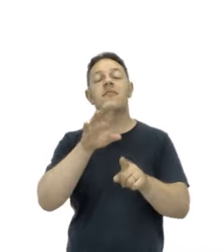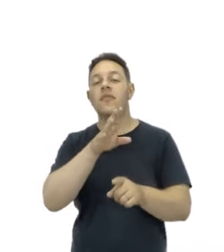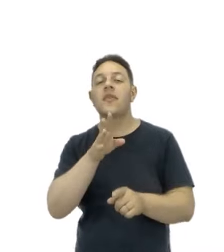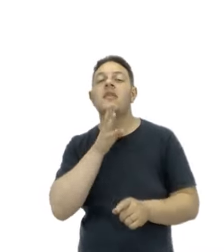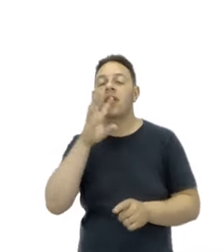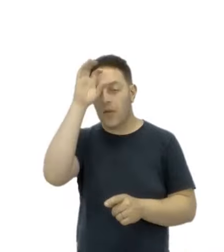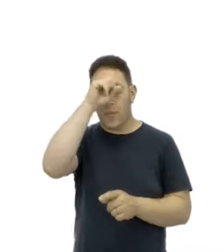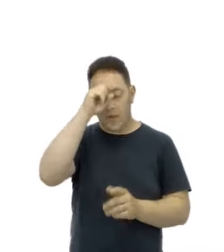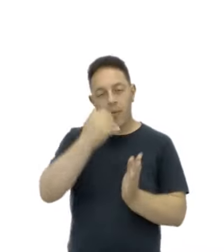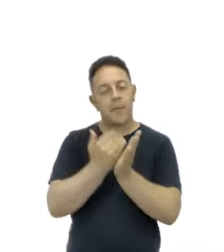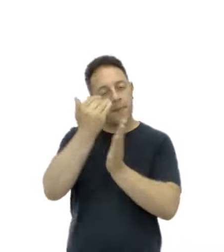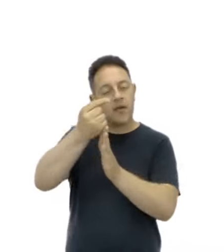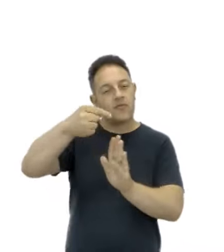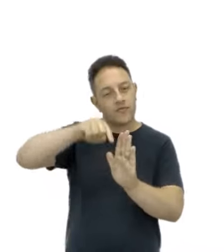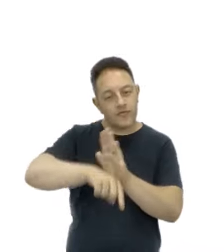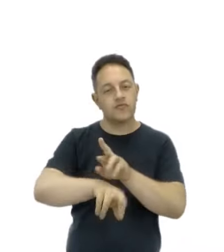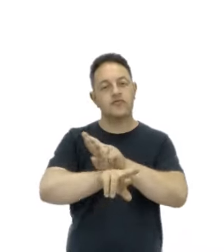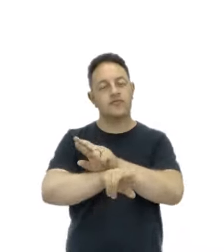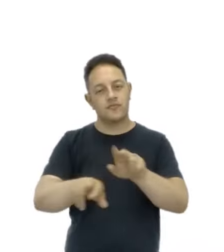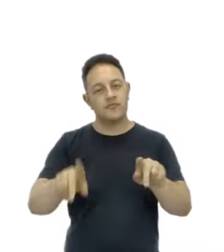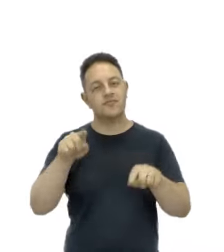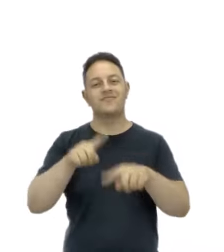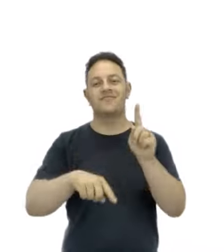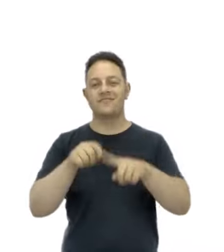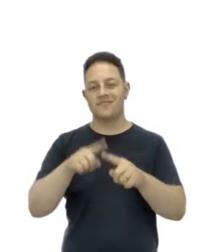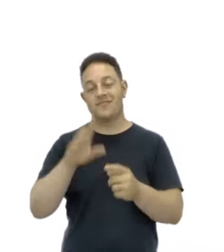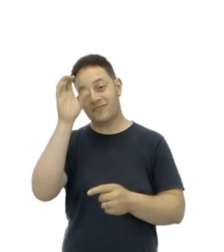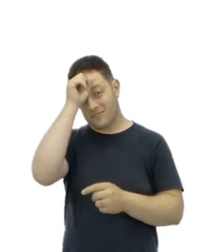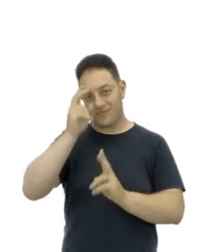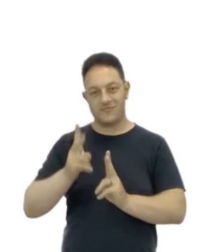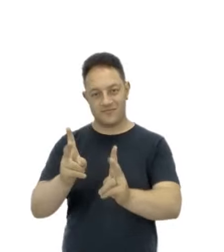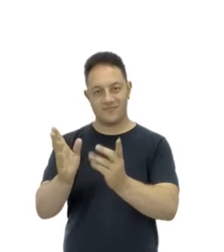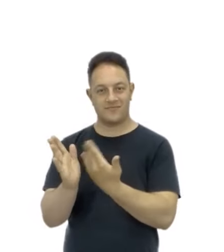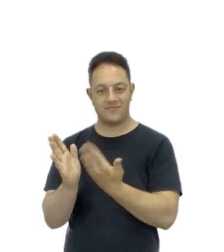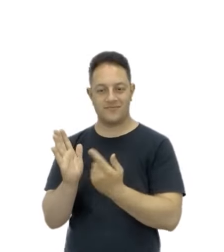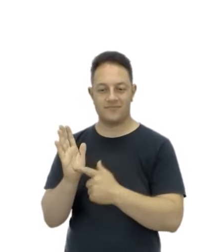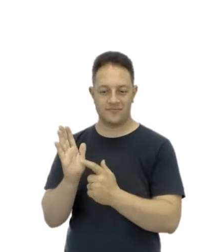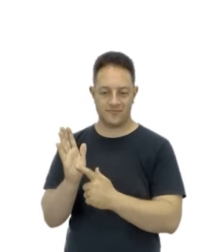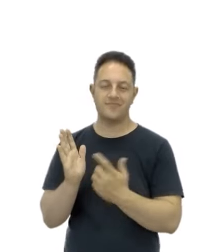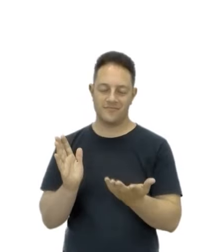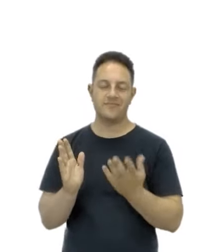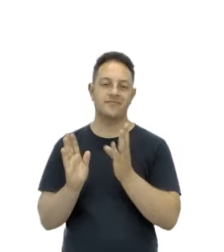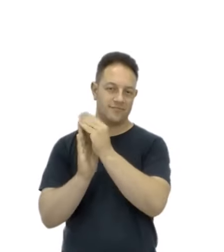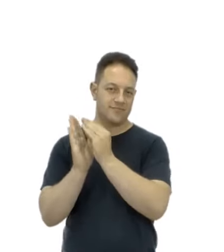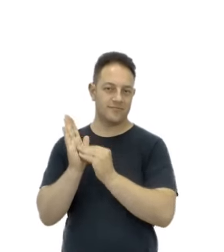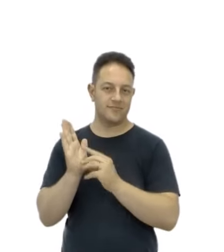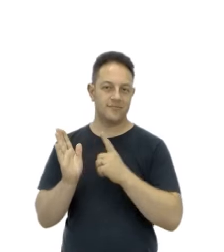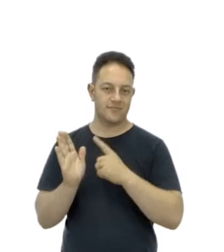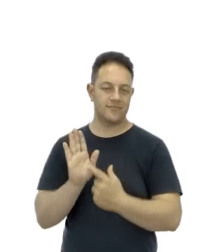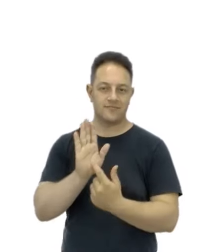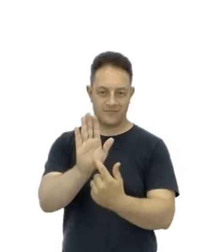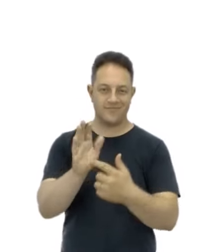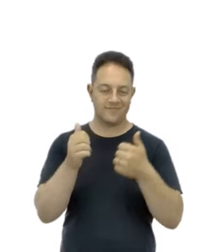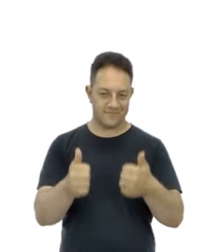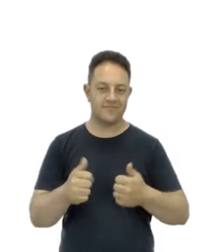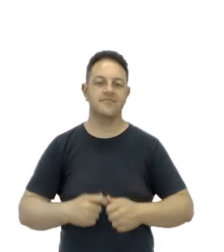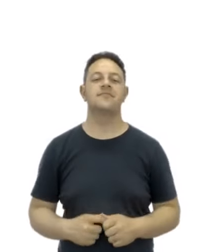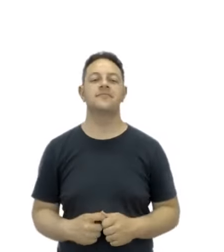conhecimentos em relação ao material Aprender Sempre e ao conteúdo que estamos tratando.